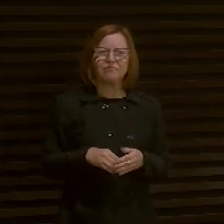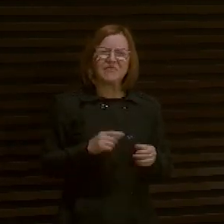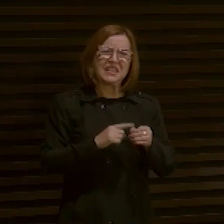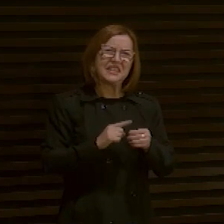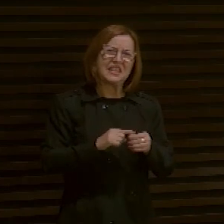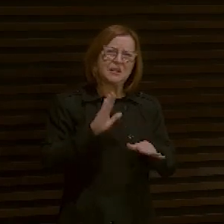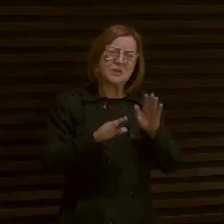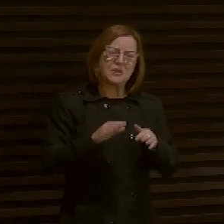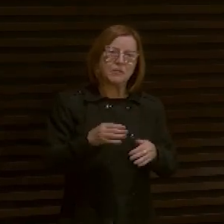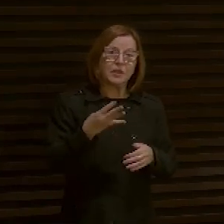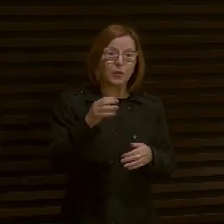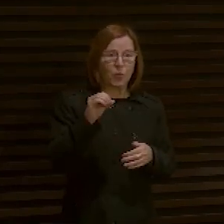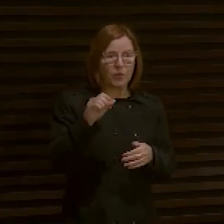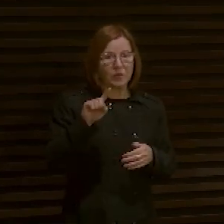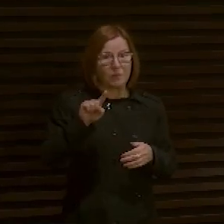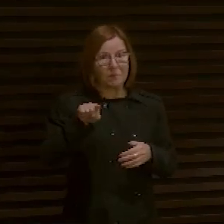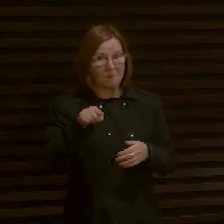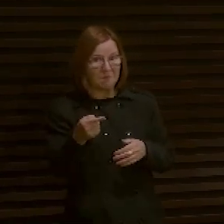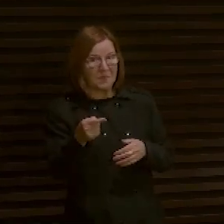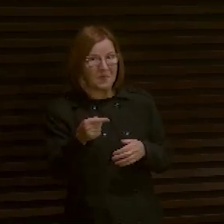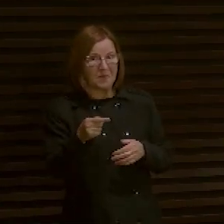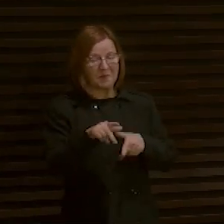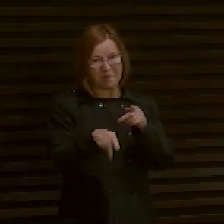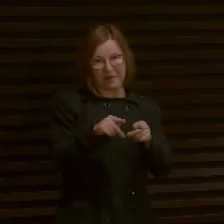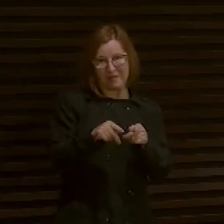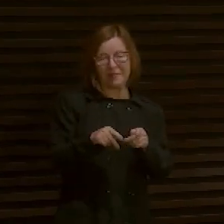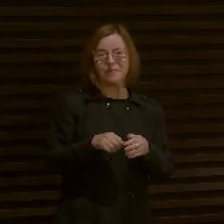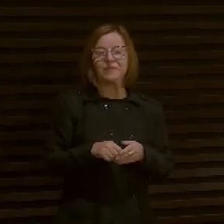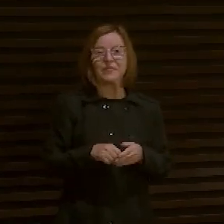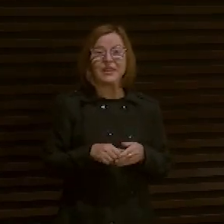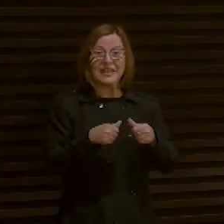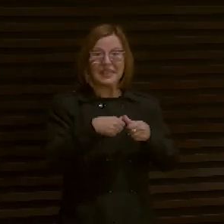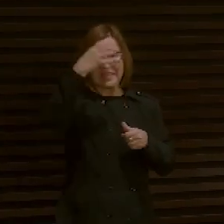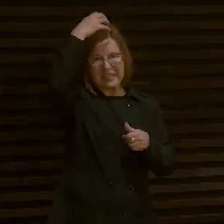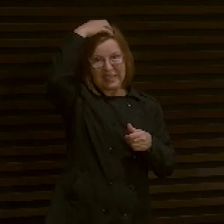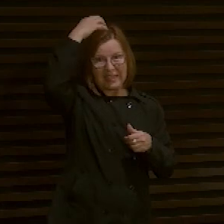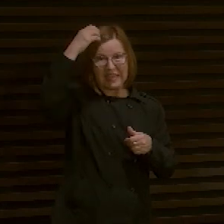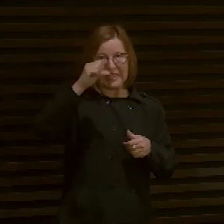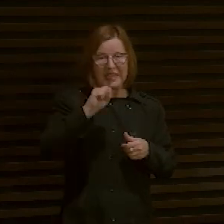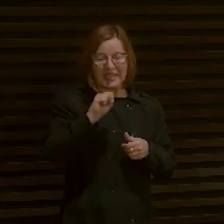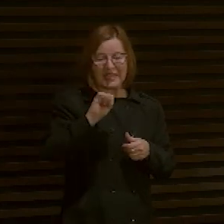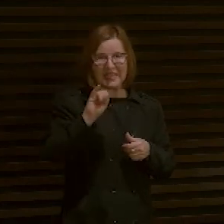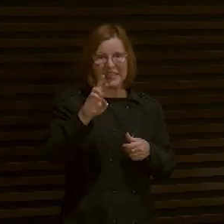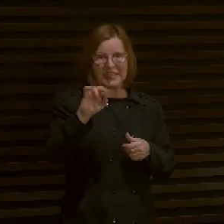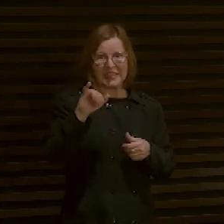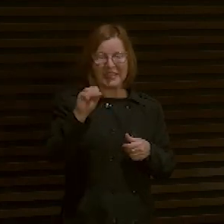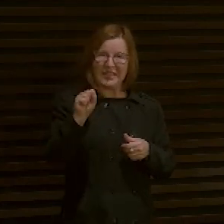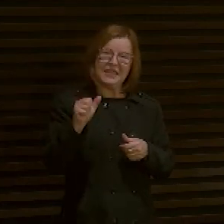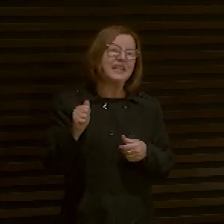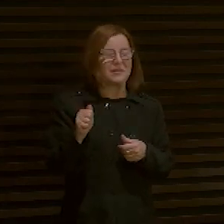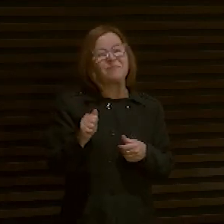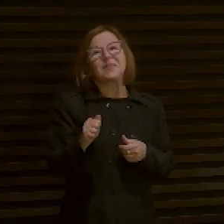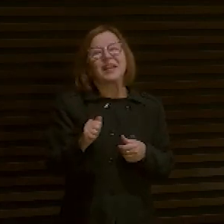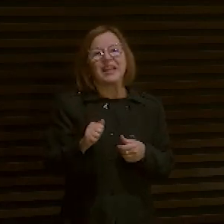habitantes, mais ou menos. Ben-Hadad, que era o rei da Síria, inimigo, e ele usa essa estratégia de guerra,